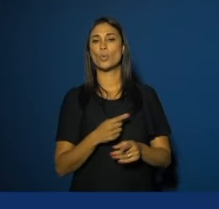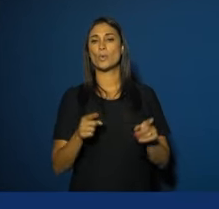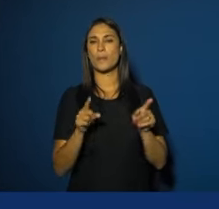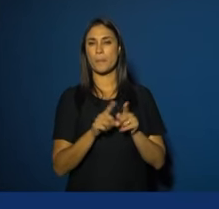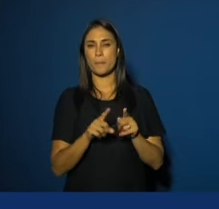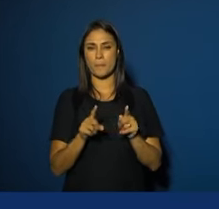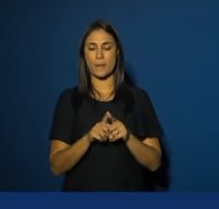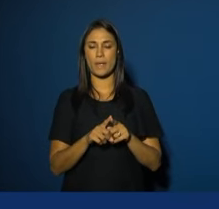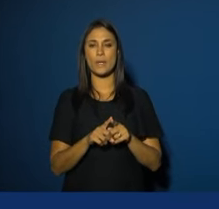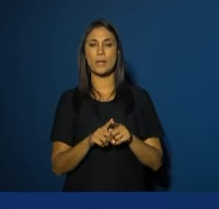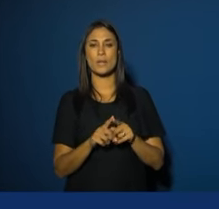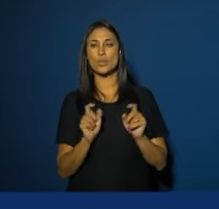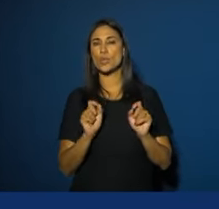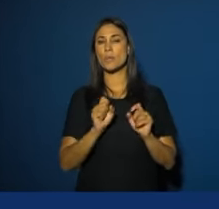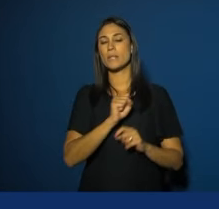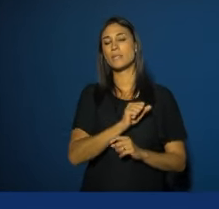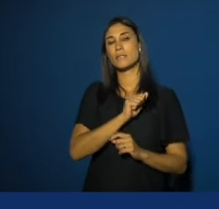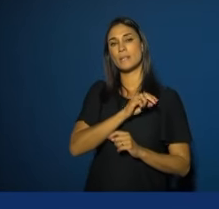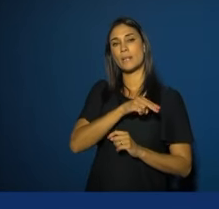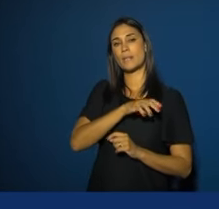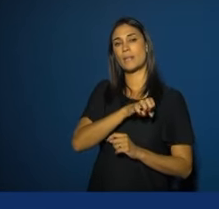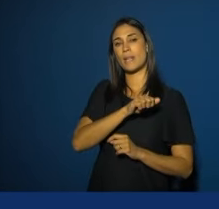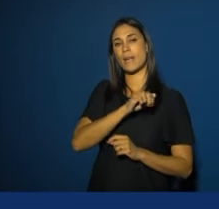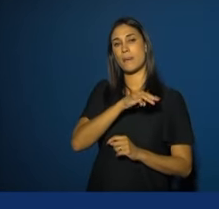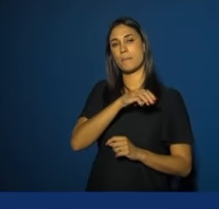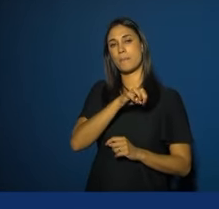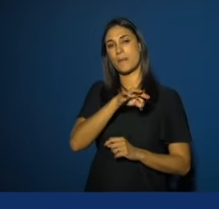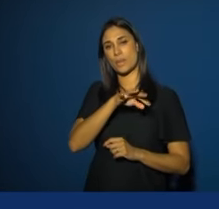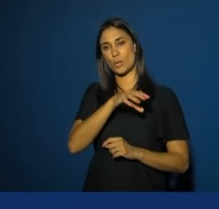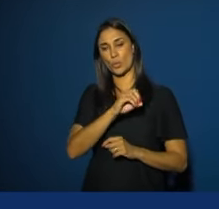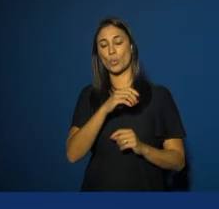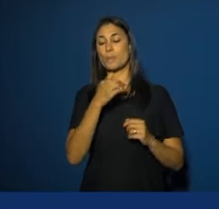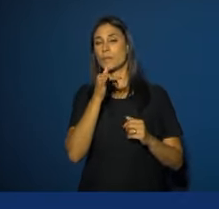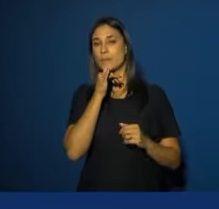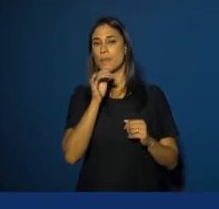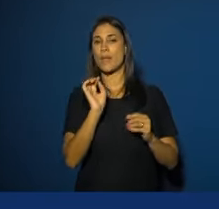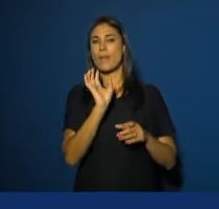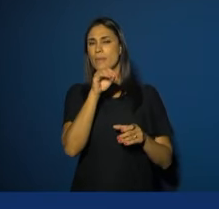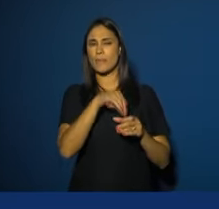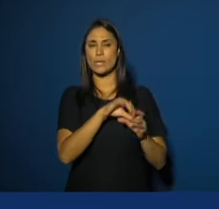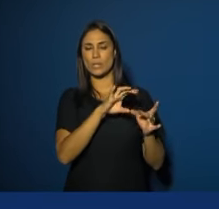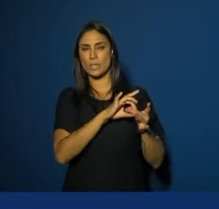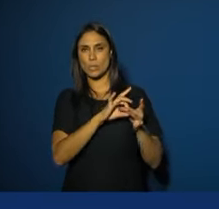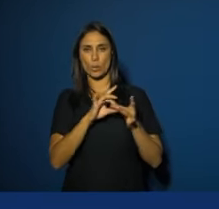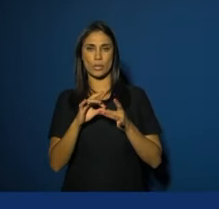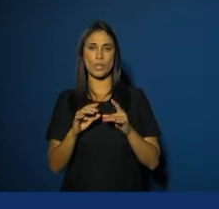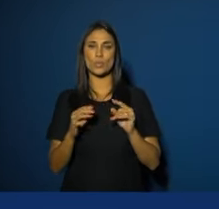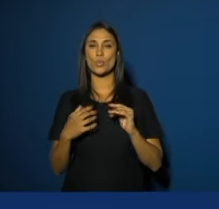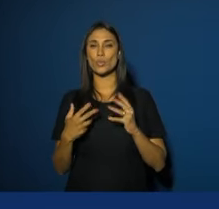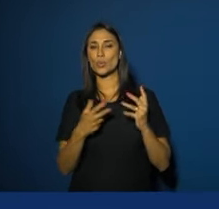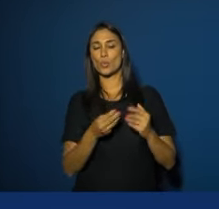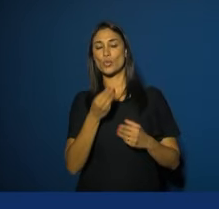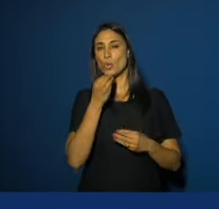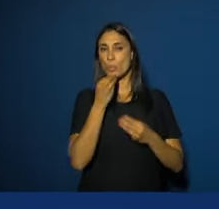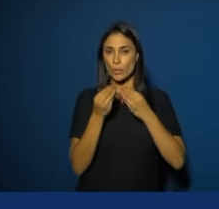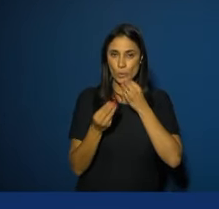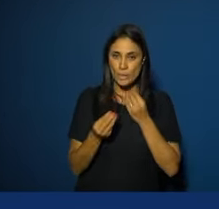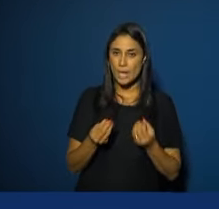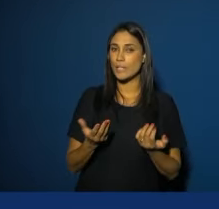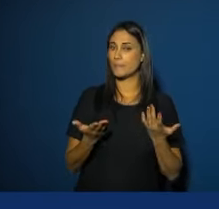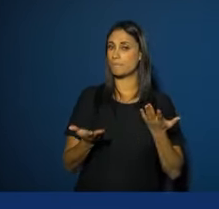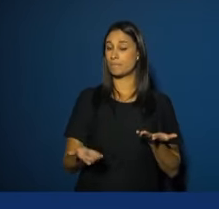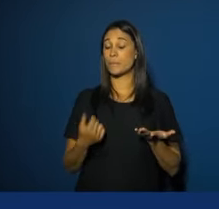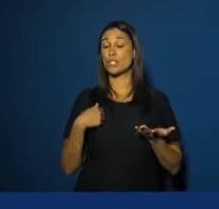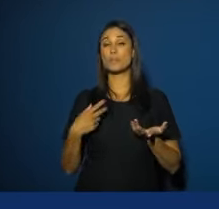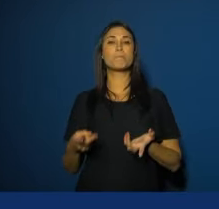questão do saneamento. O saneamento também, dentro de todo esse contexto de buscar oportunidades, né, a